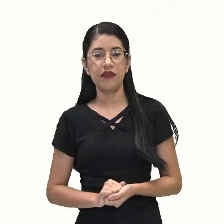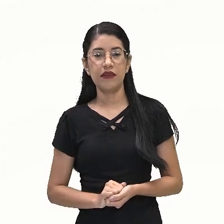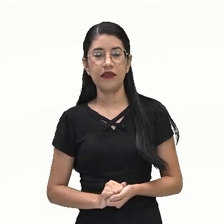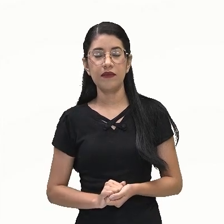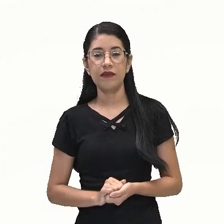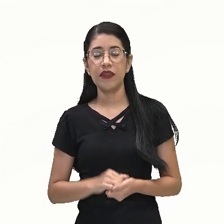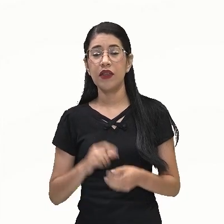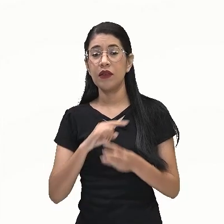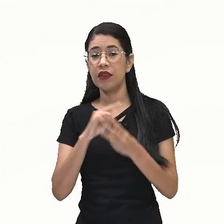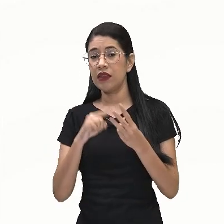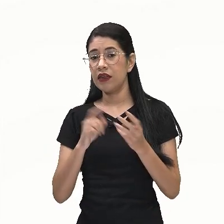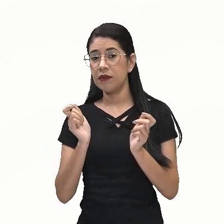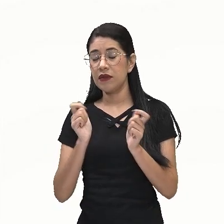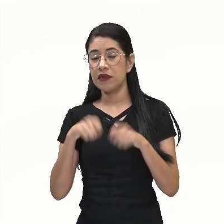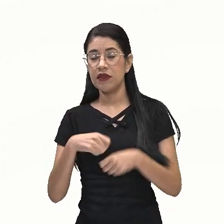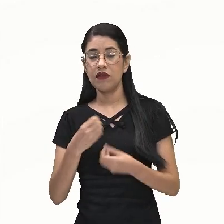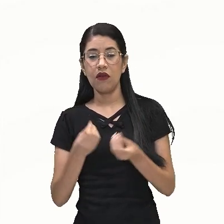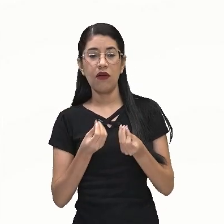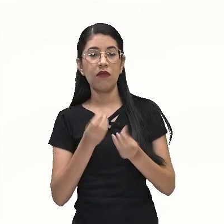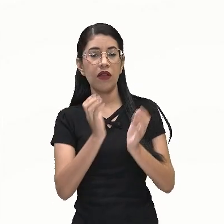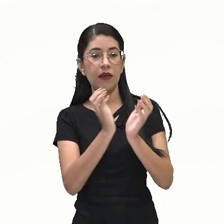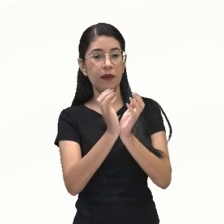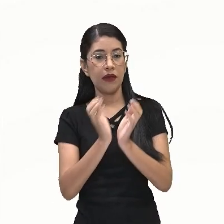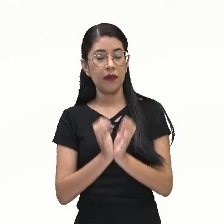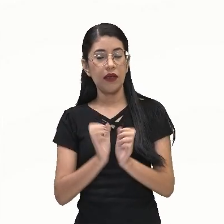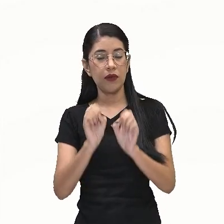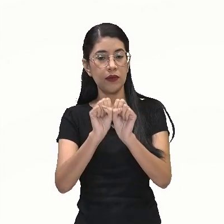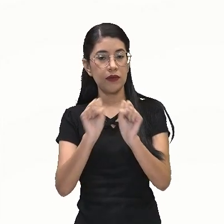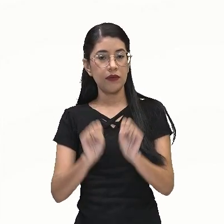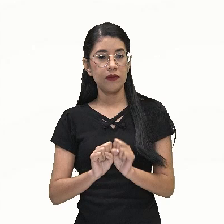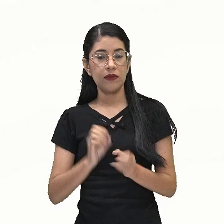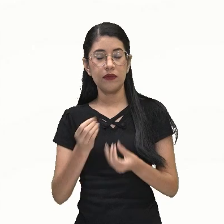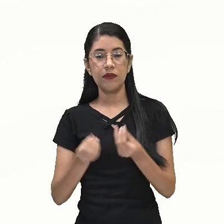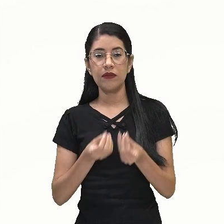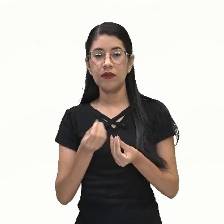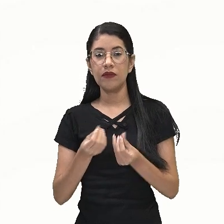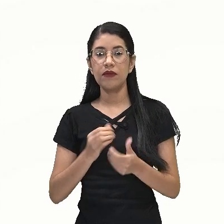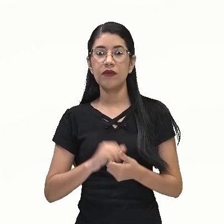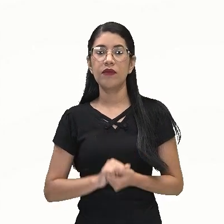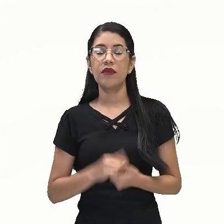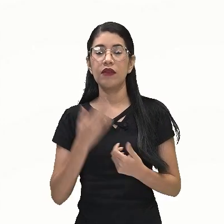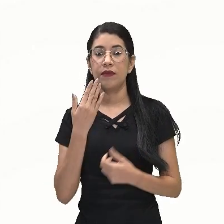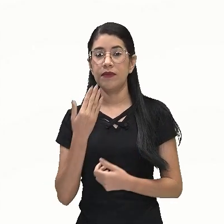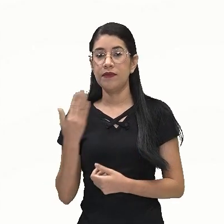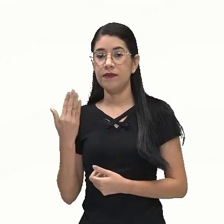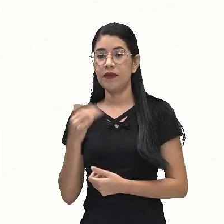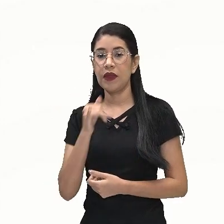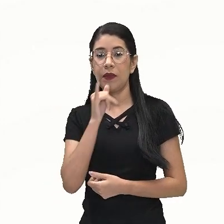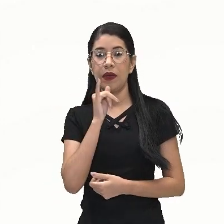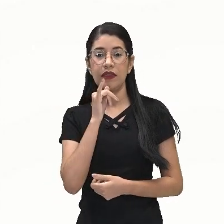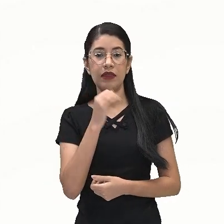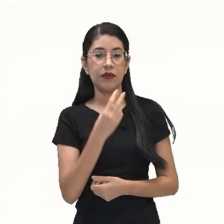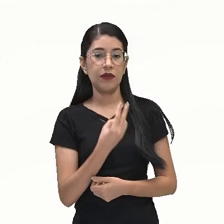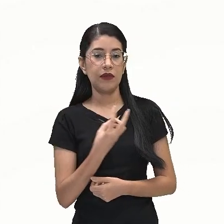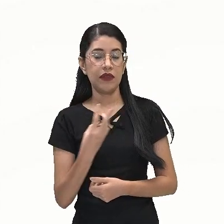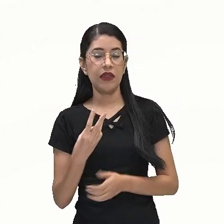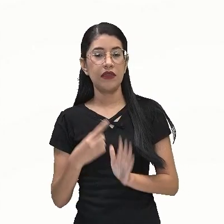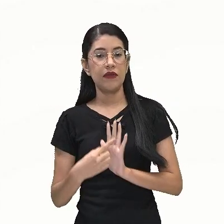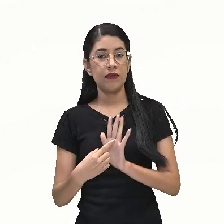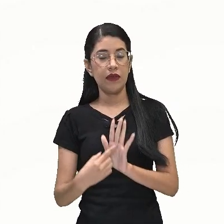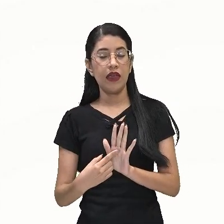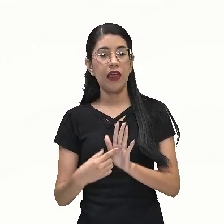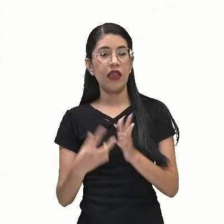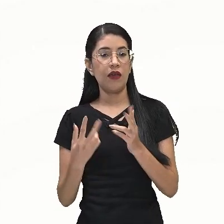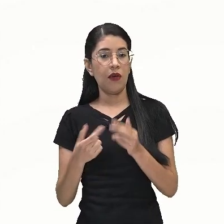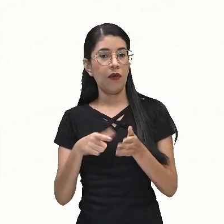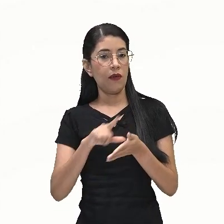3 possibilidades de classificação dos meus sistemas. Ok? Observe aqui, ó, os exemplos 2 e 3, exatamente o que eu mostrei